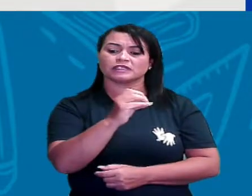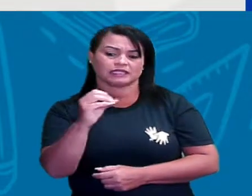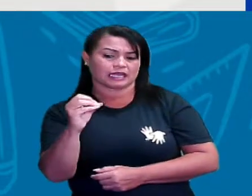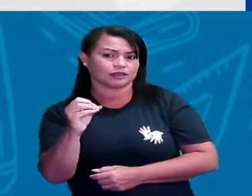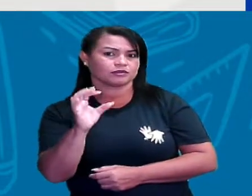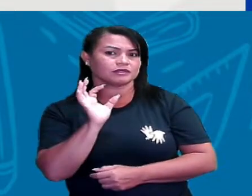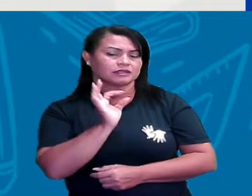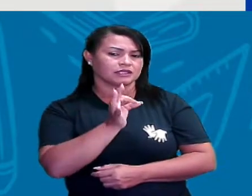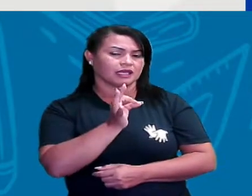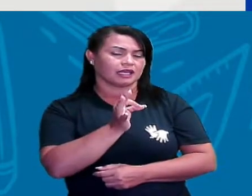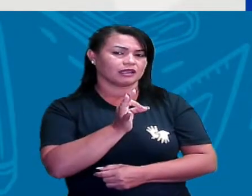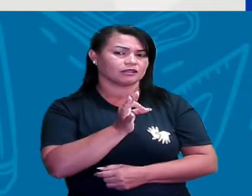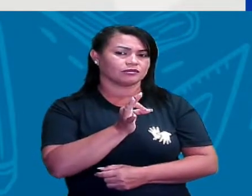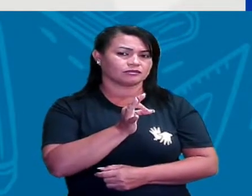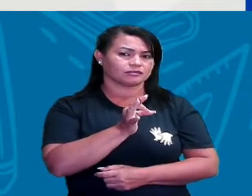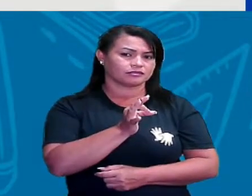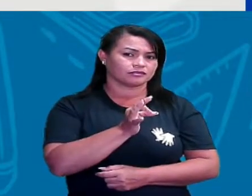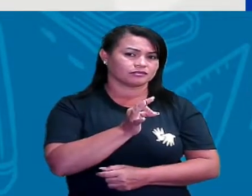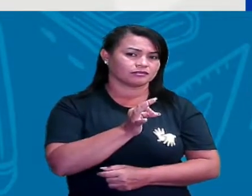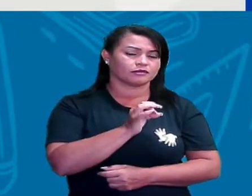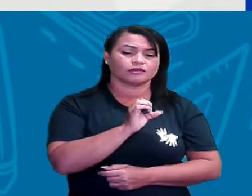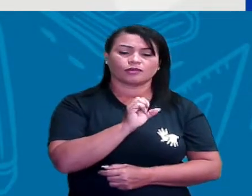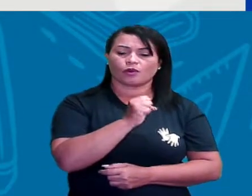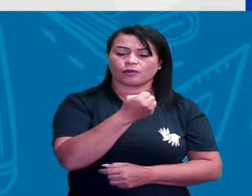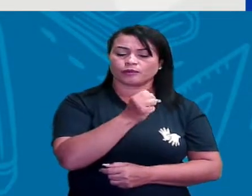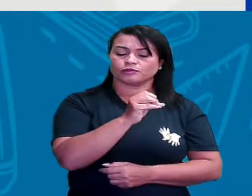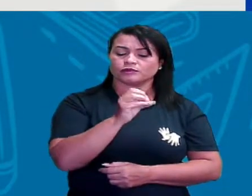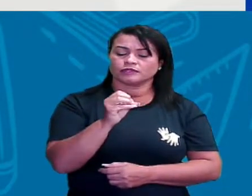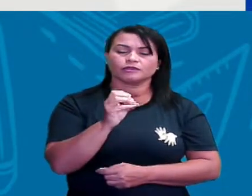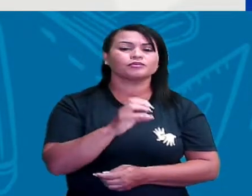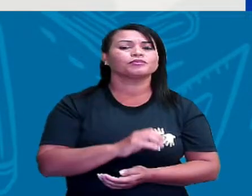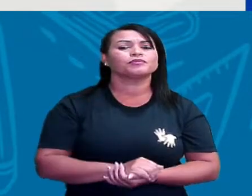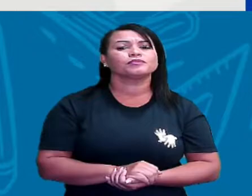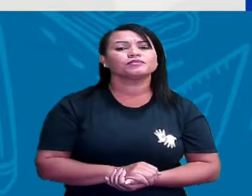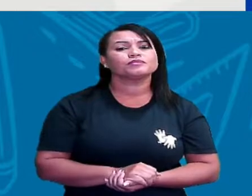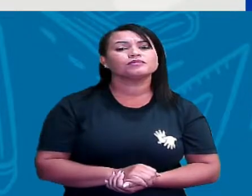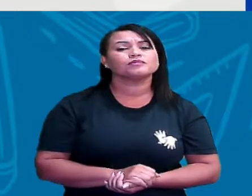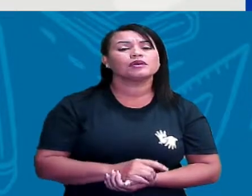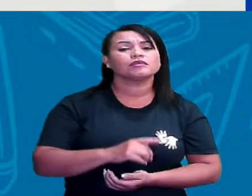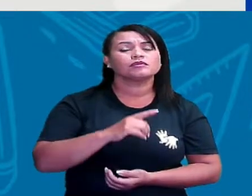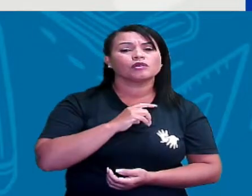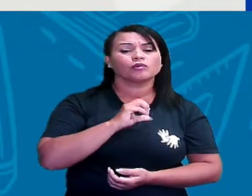800, não é isso? Então, representa o quê? O número 800. Eu falei